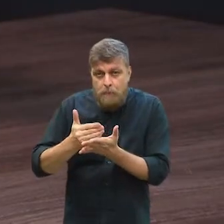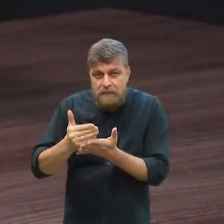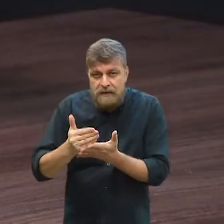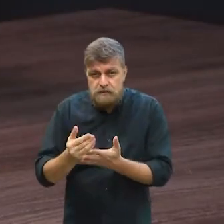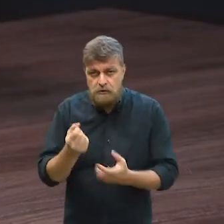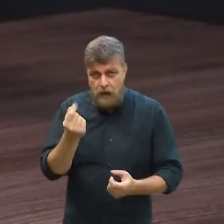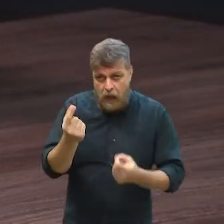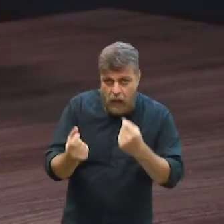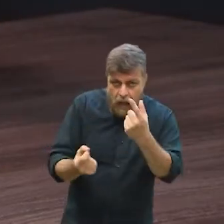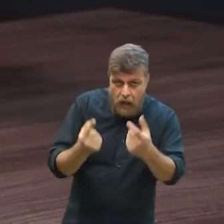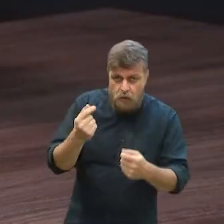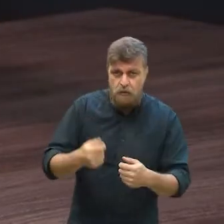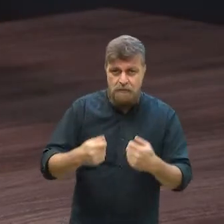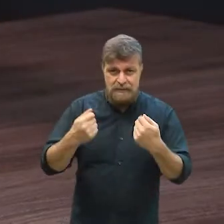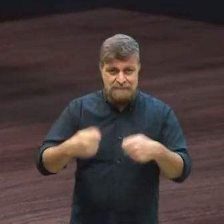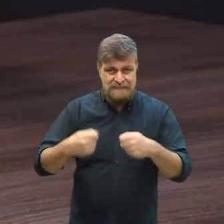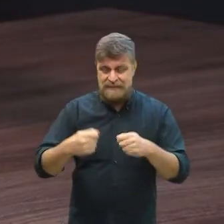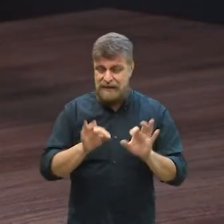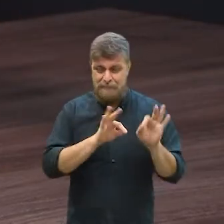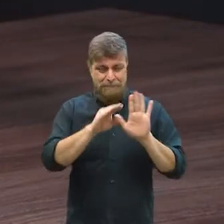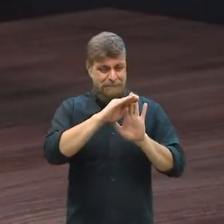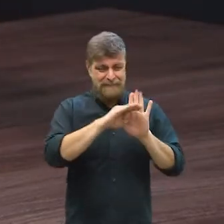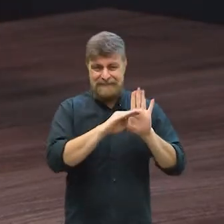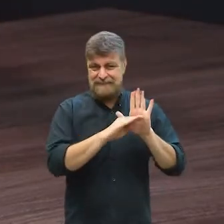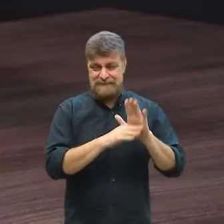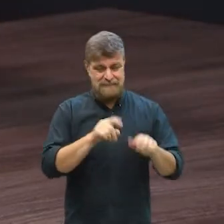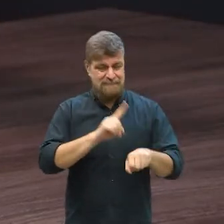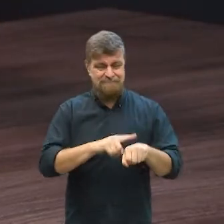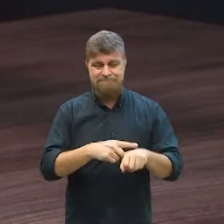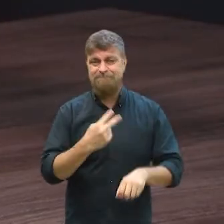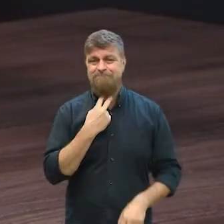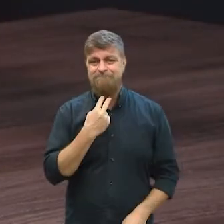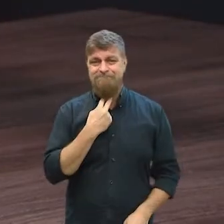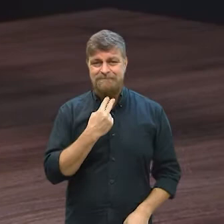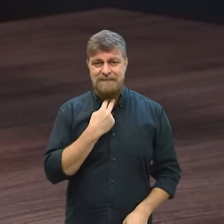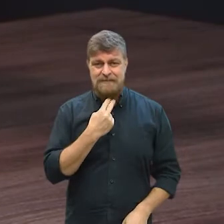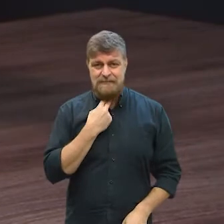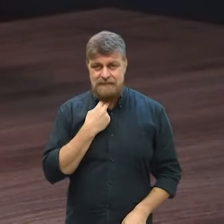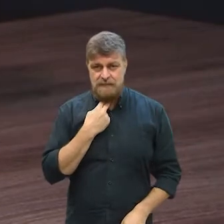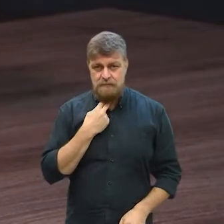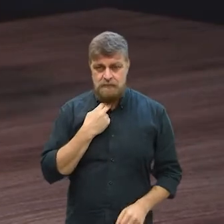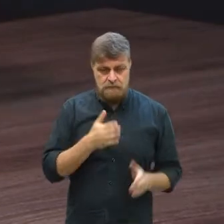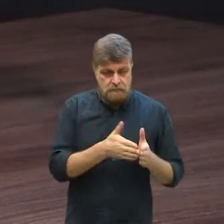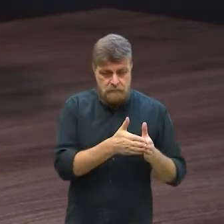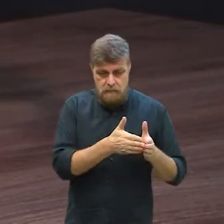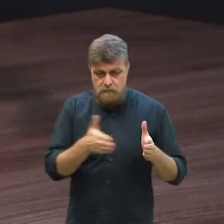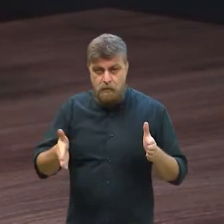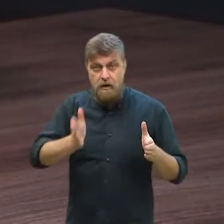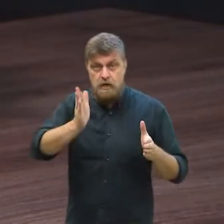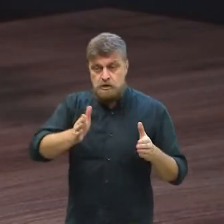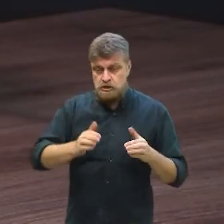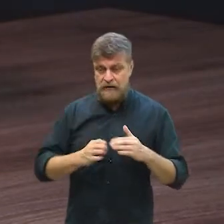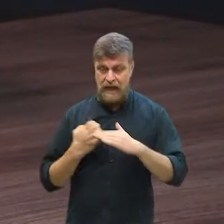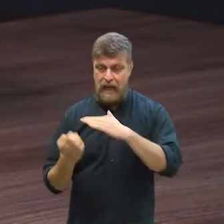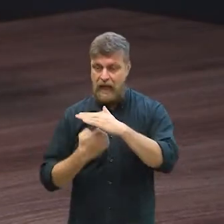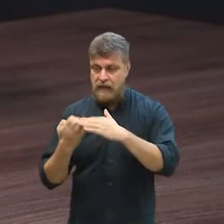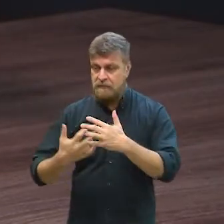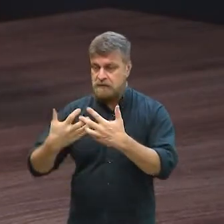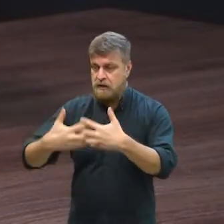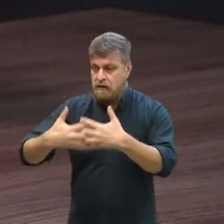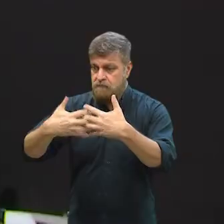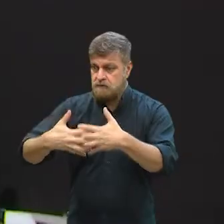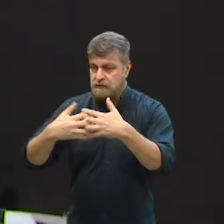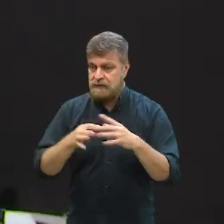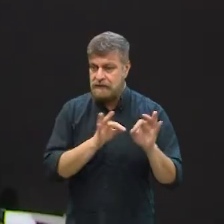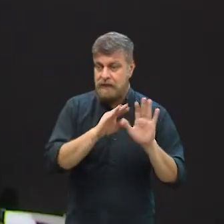momento. Algumas, até por necessidade, não tiveram tempo de fazer o planejamento, estão planejando no decorrer do